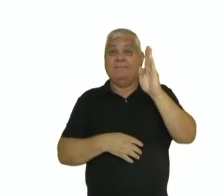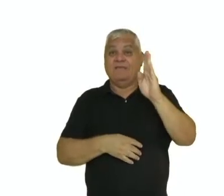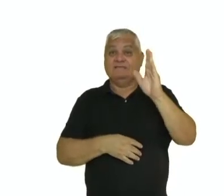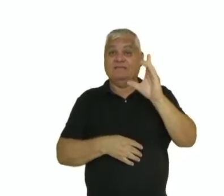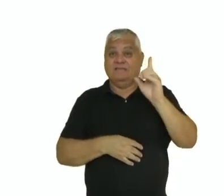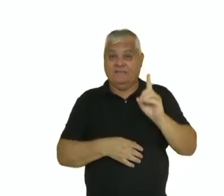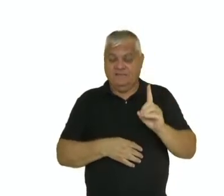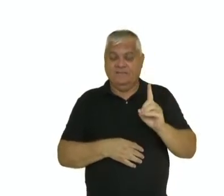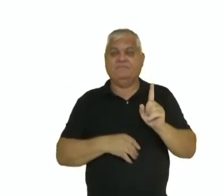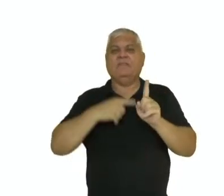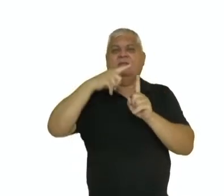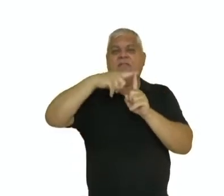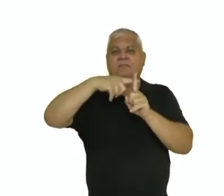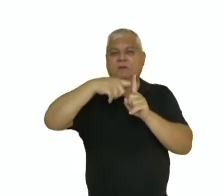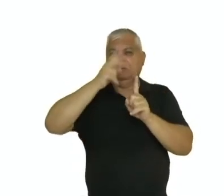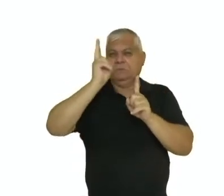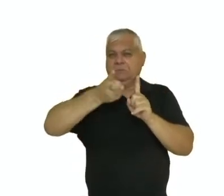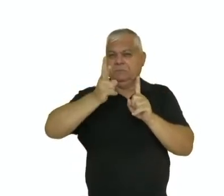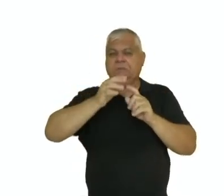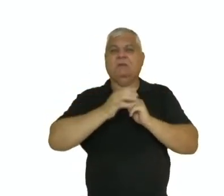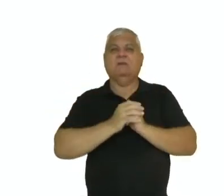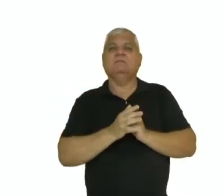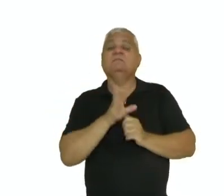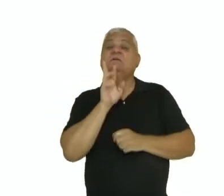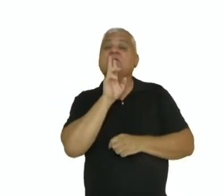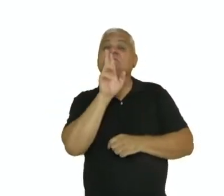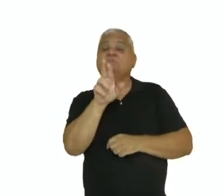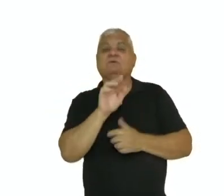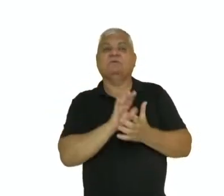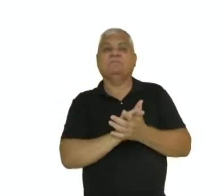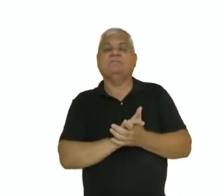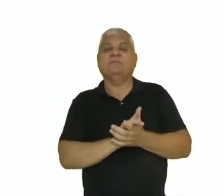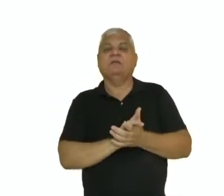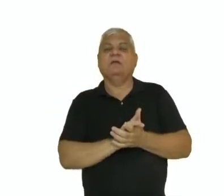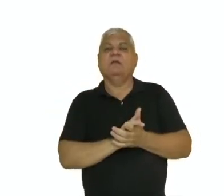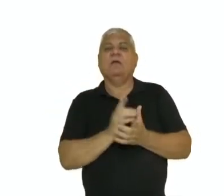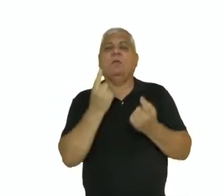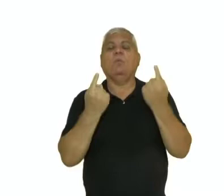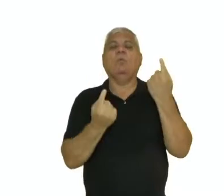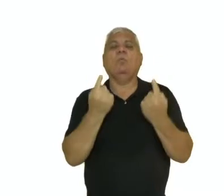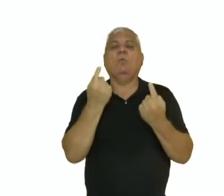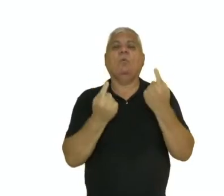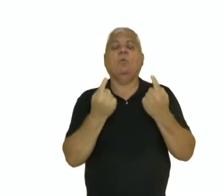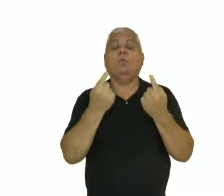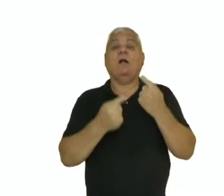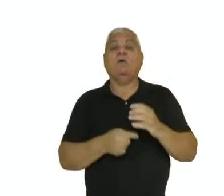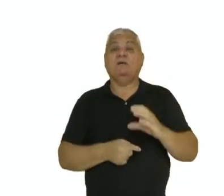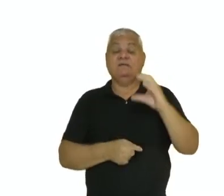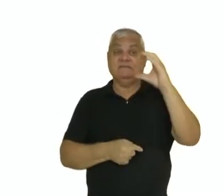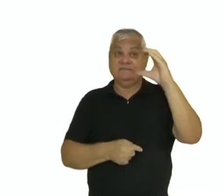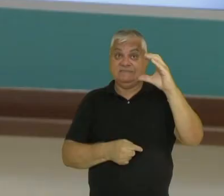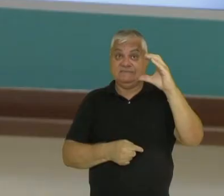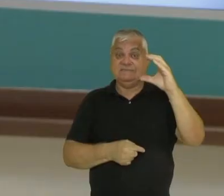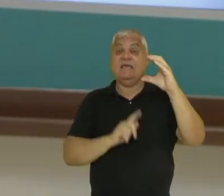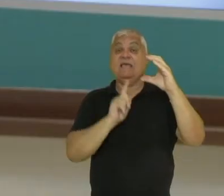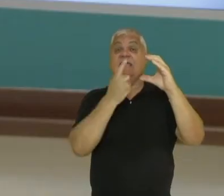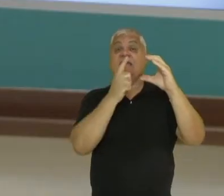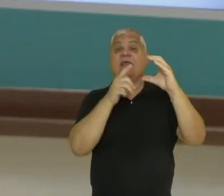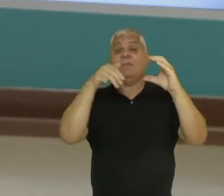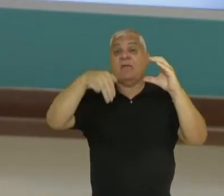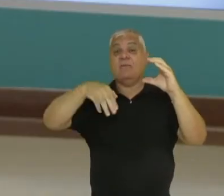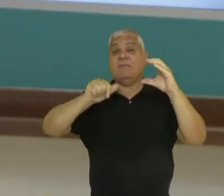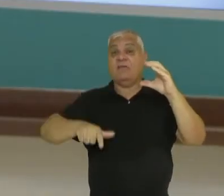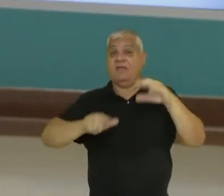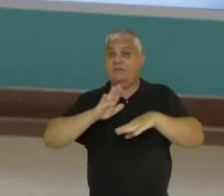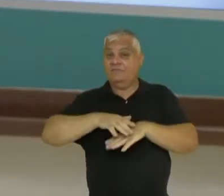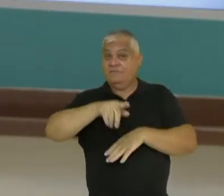numa temperatura constante. Com base nele, responda: qual a densidade da substância C em gramas por ml? Agora é